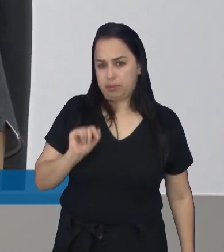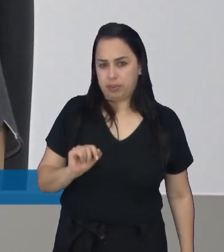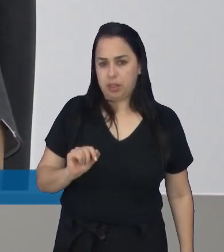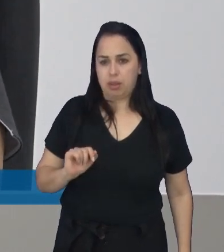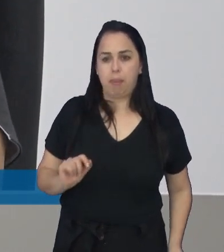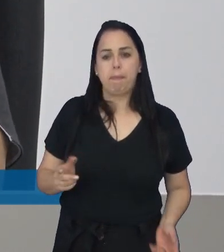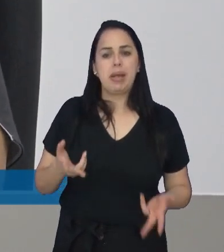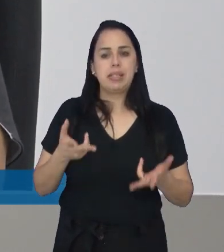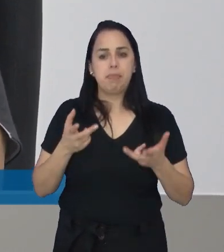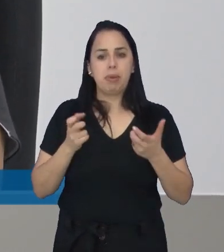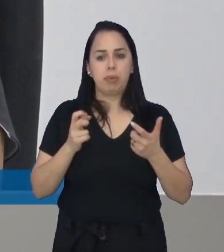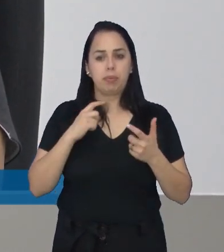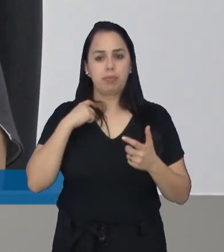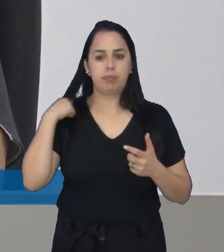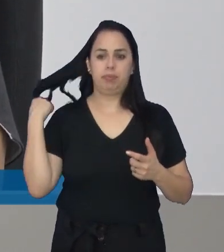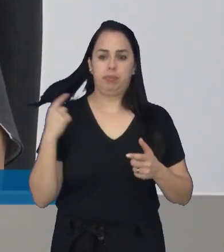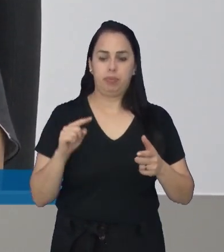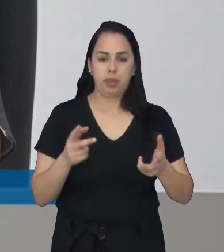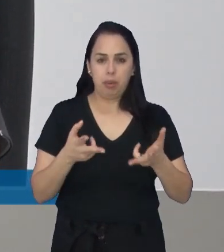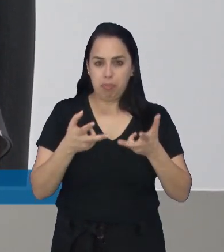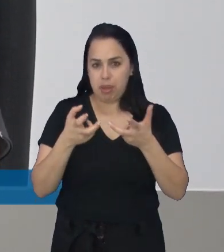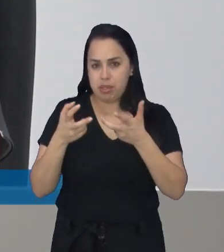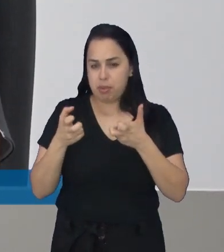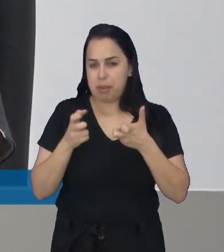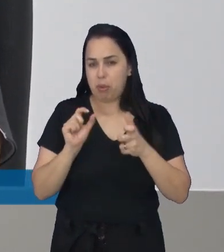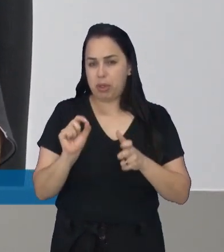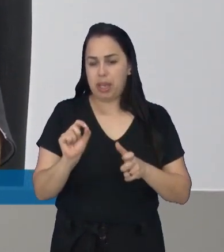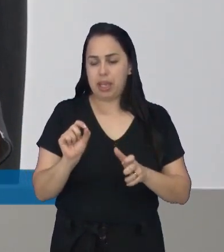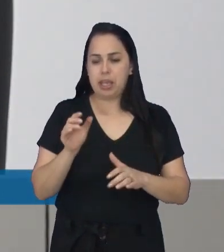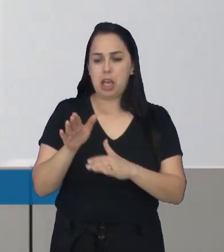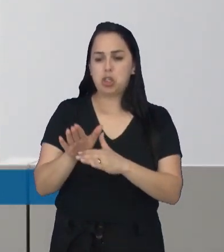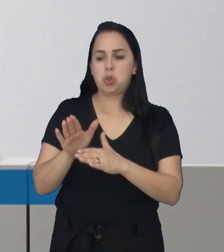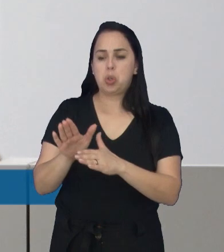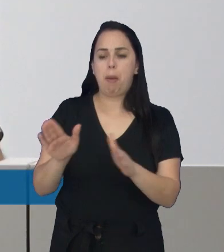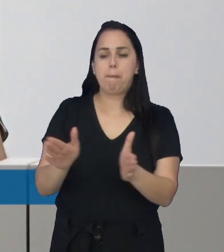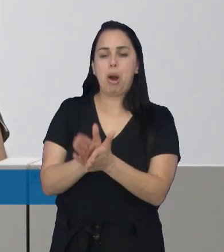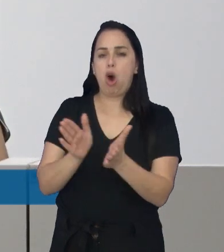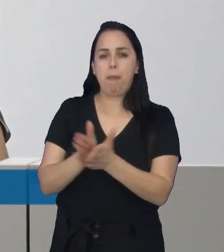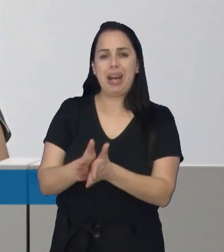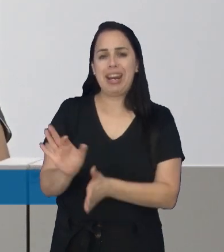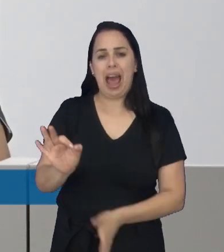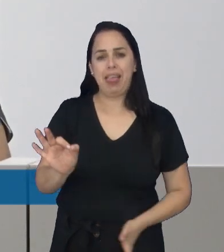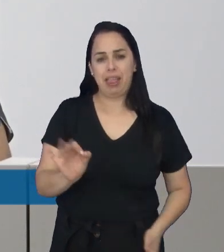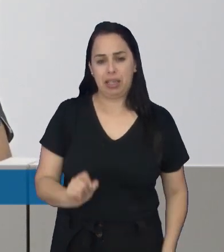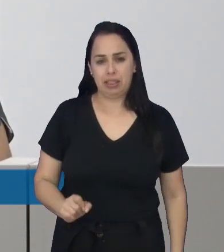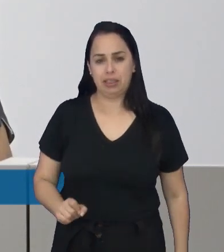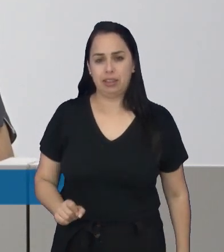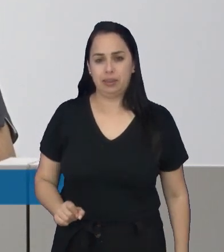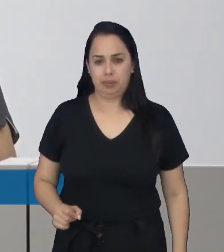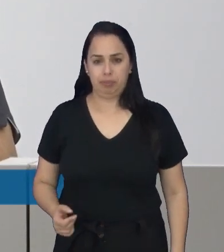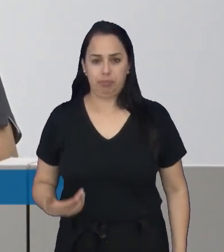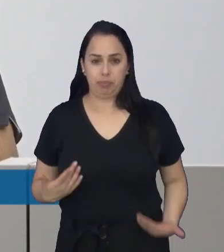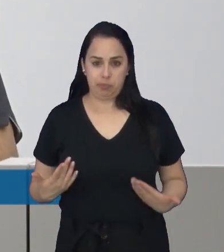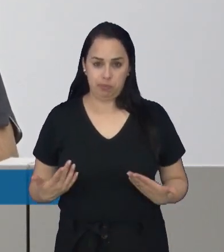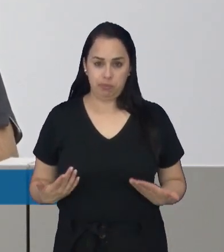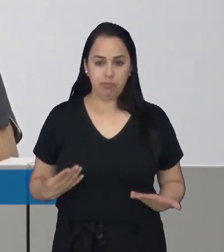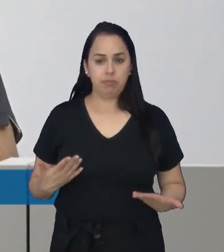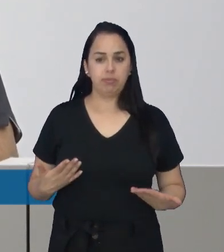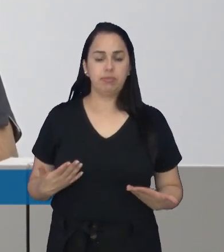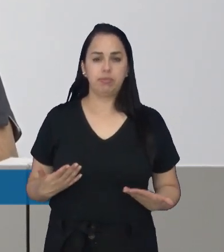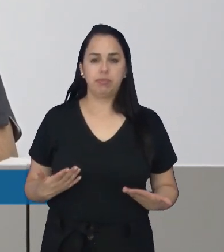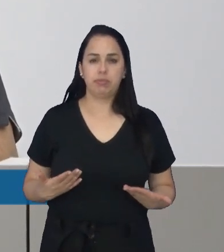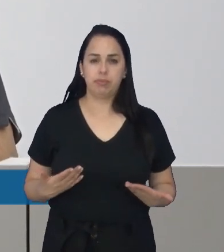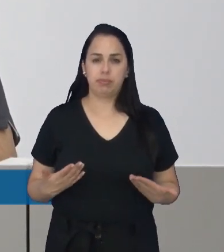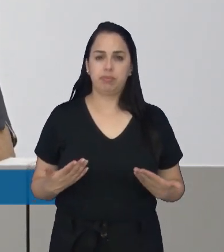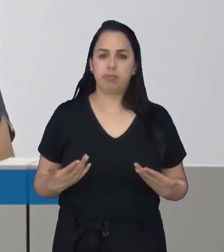percebeu nenhum benefício a população pobre população mais carente e uma e uma das